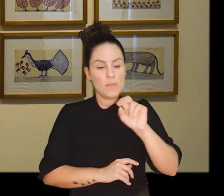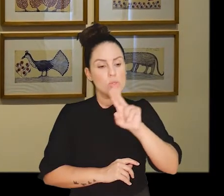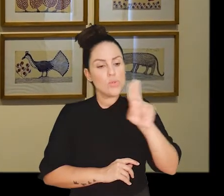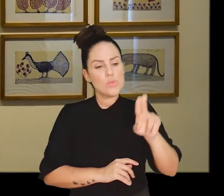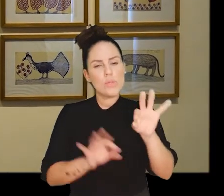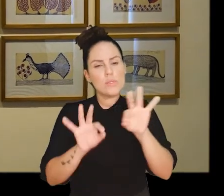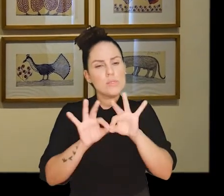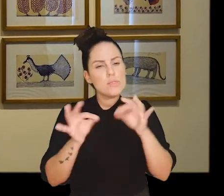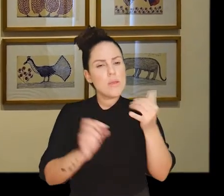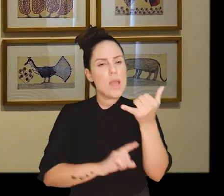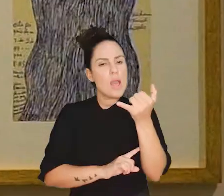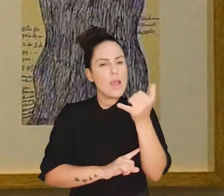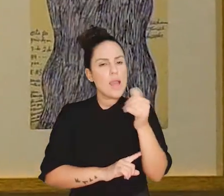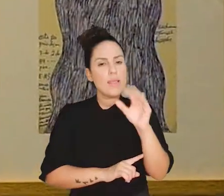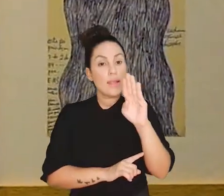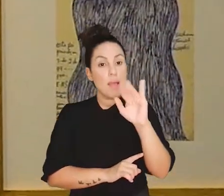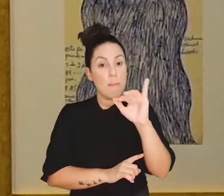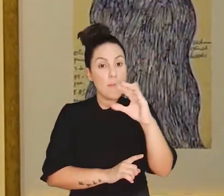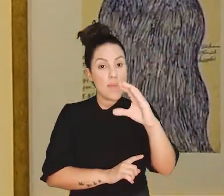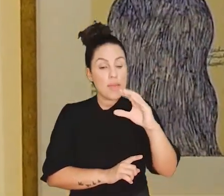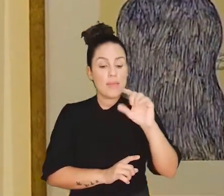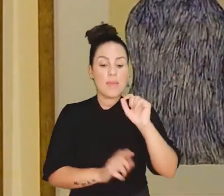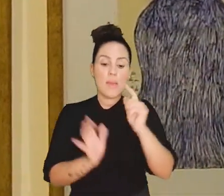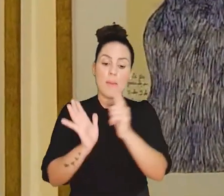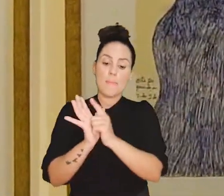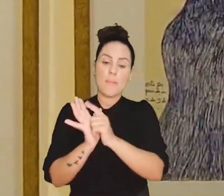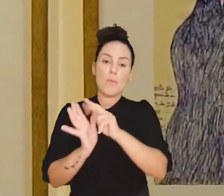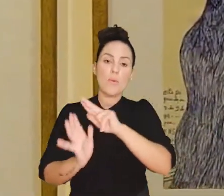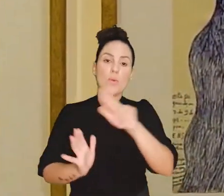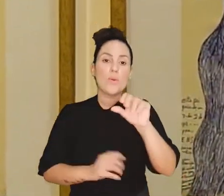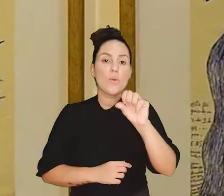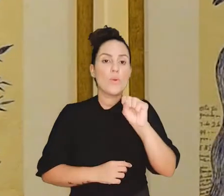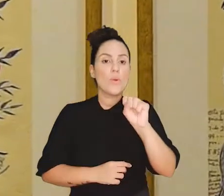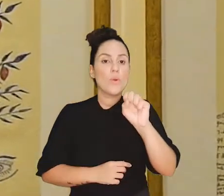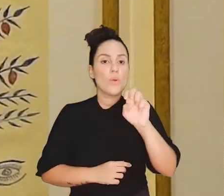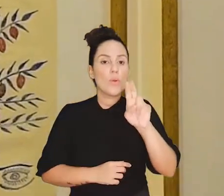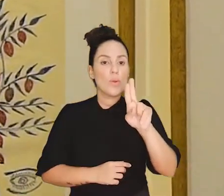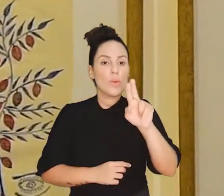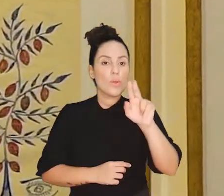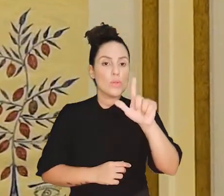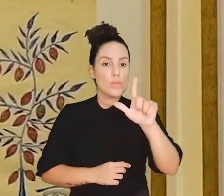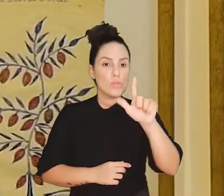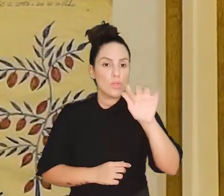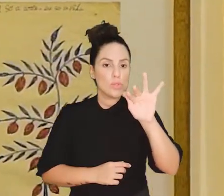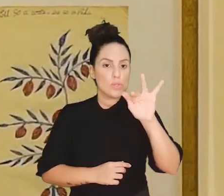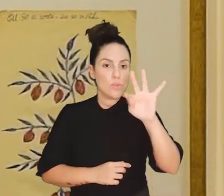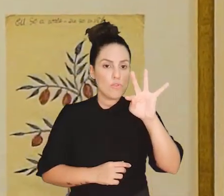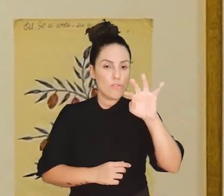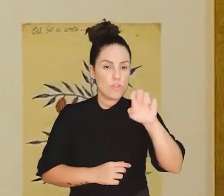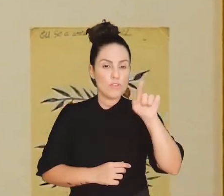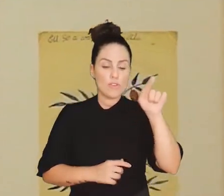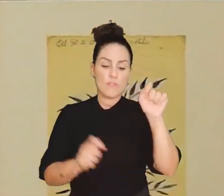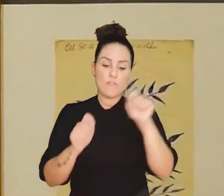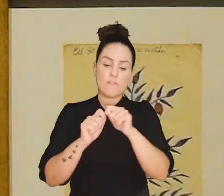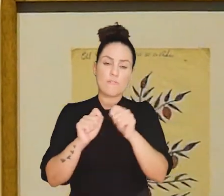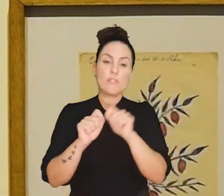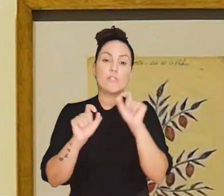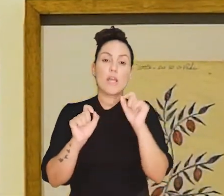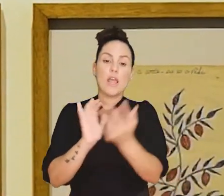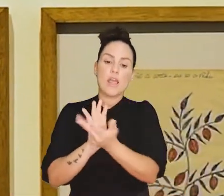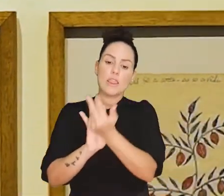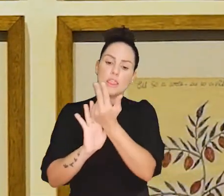de Eupídio Malaquias. Aqui, com a simplicidade da caneta Bic sobre o papel sulfite,